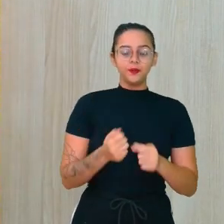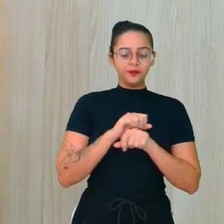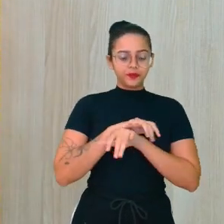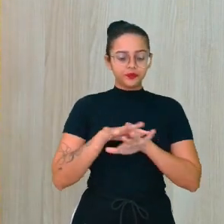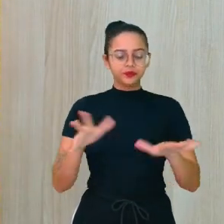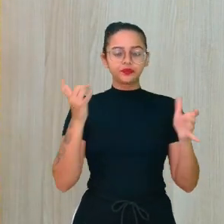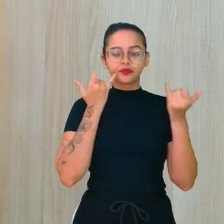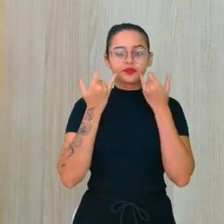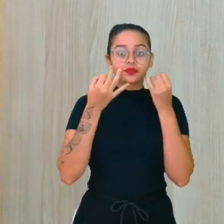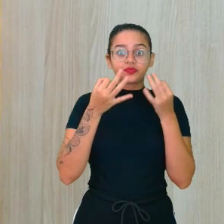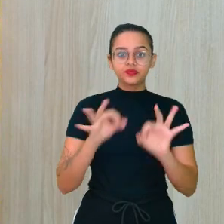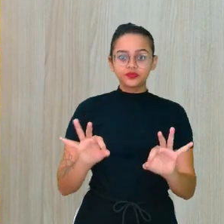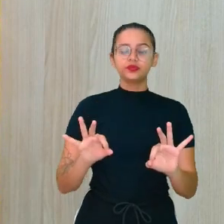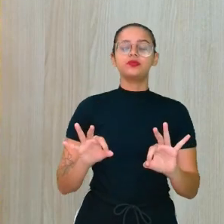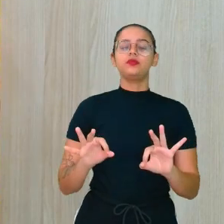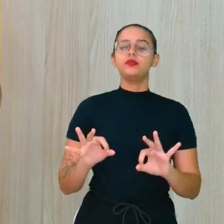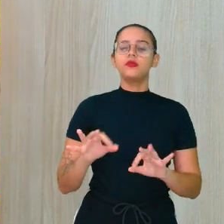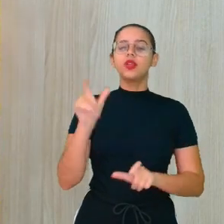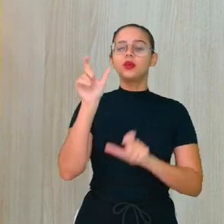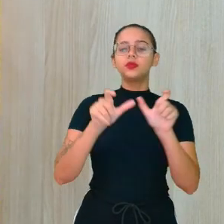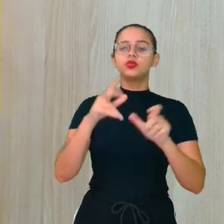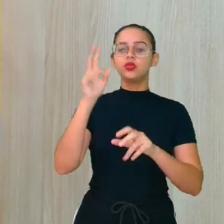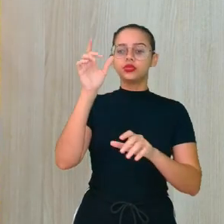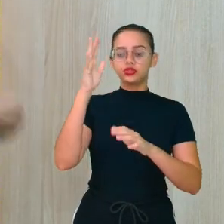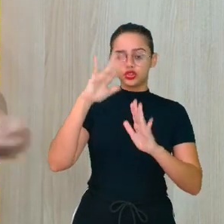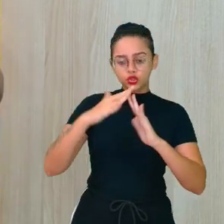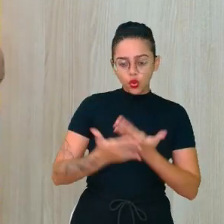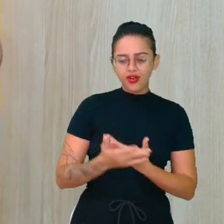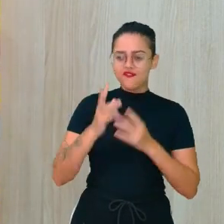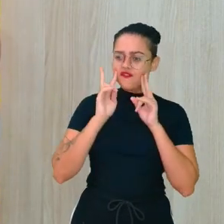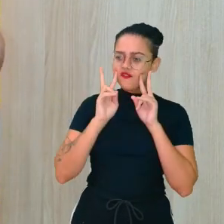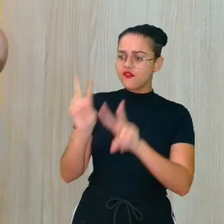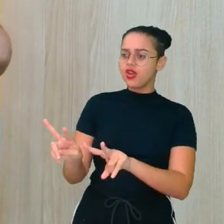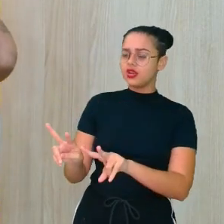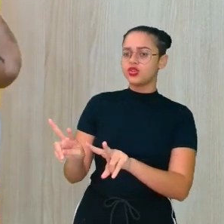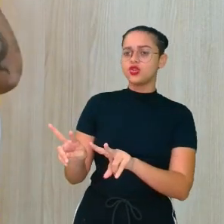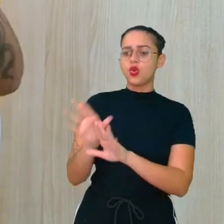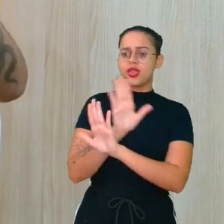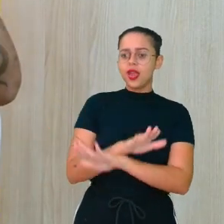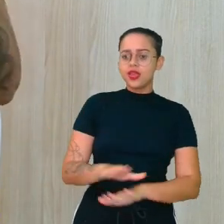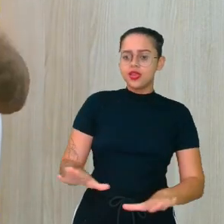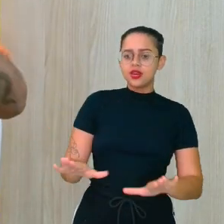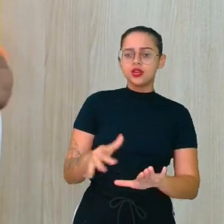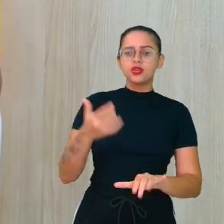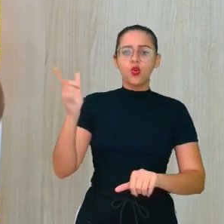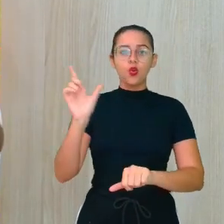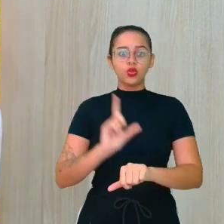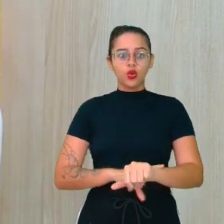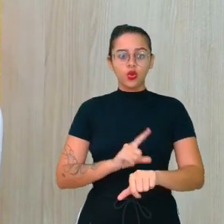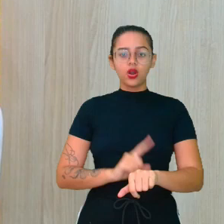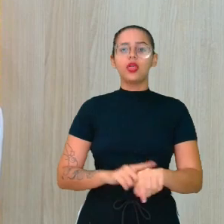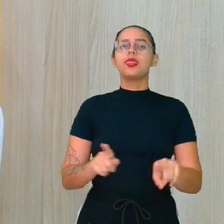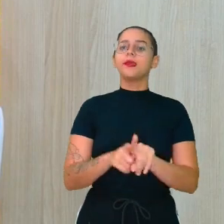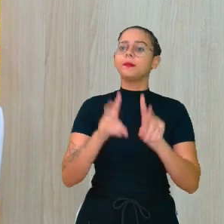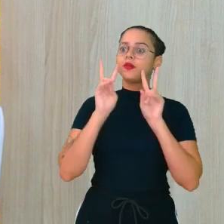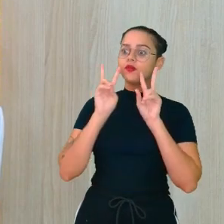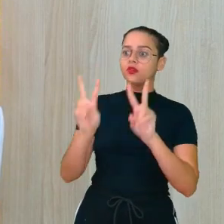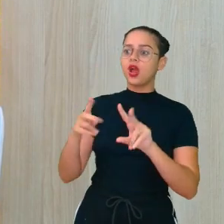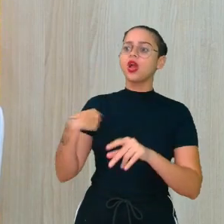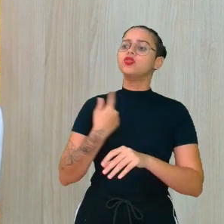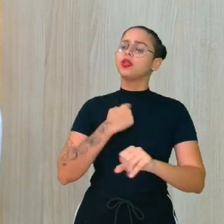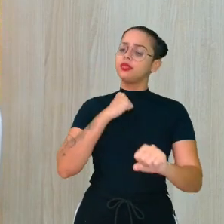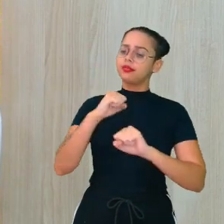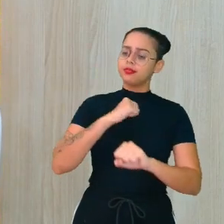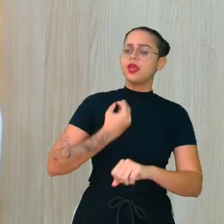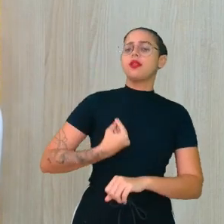informações corretas, que as pessoas na escola vejam, que as crianças de outros horários vejam, que a gente debater